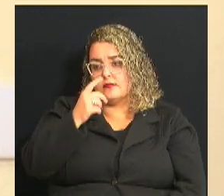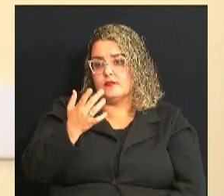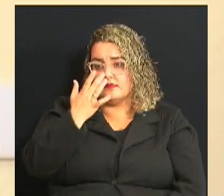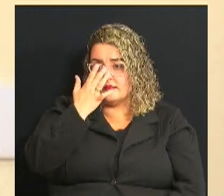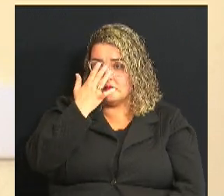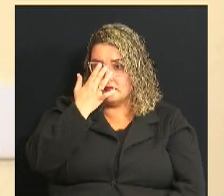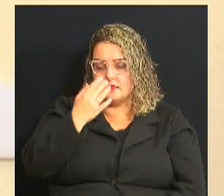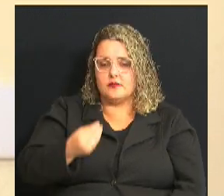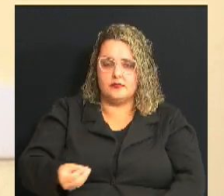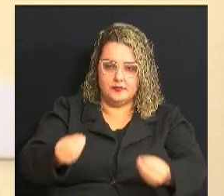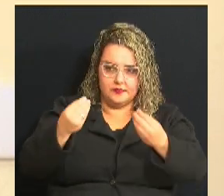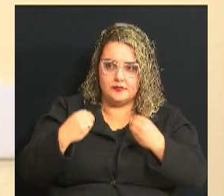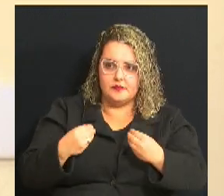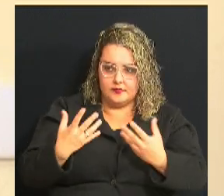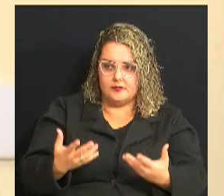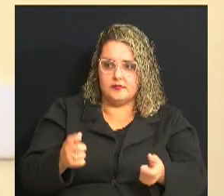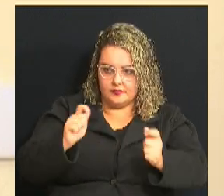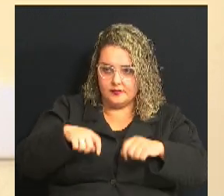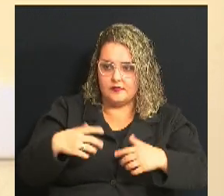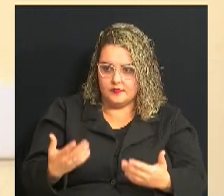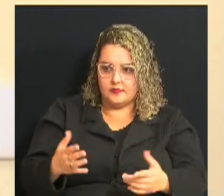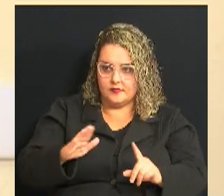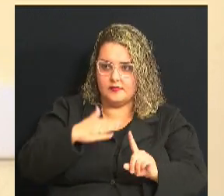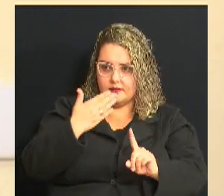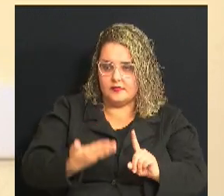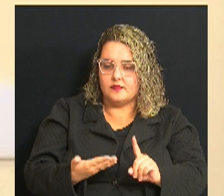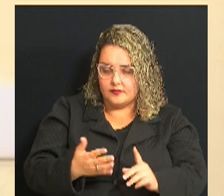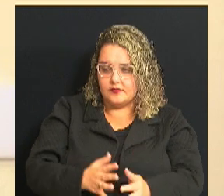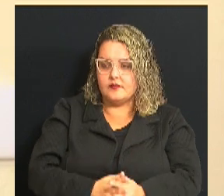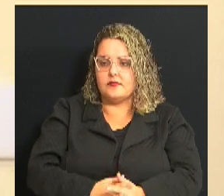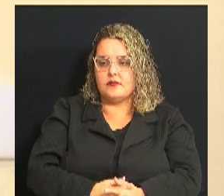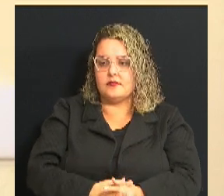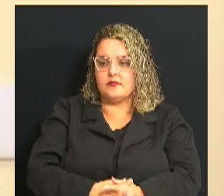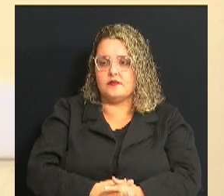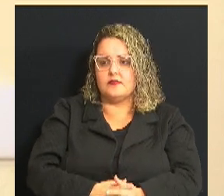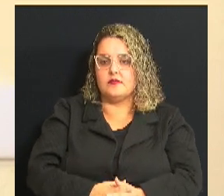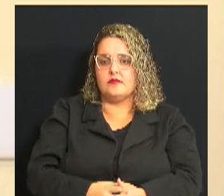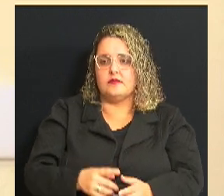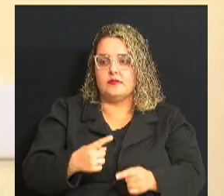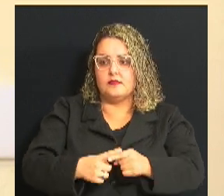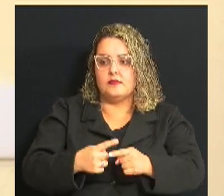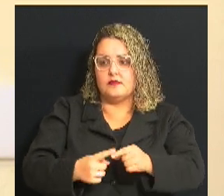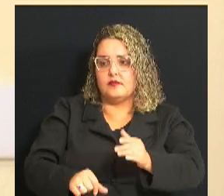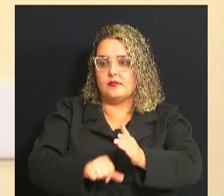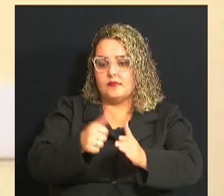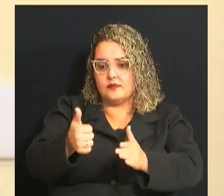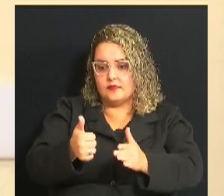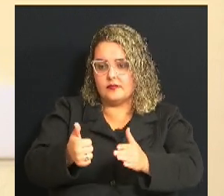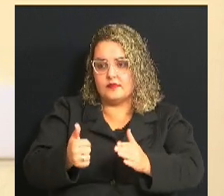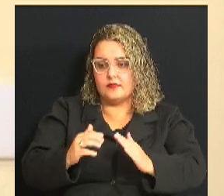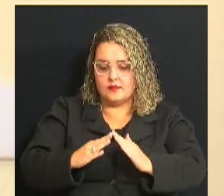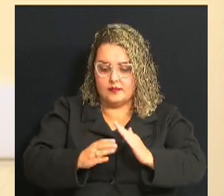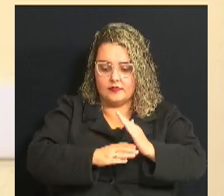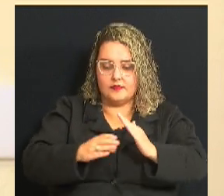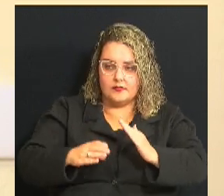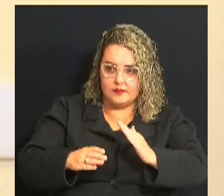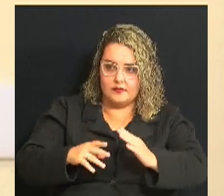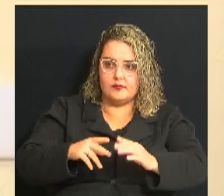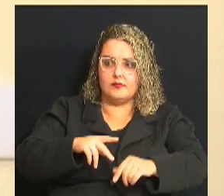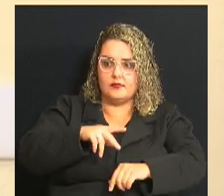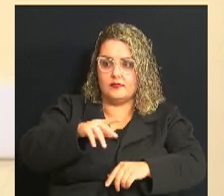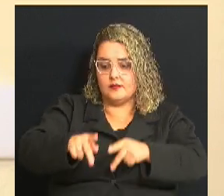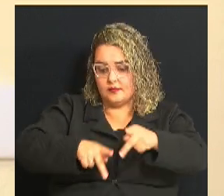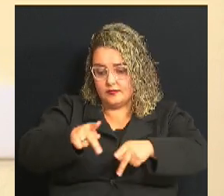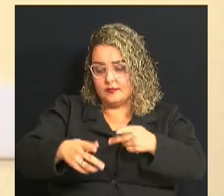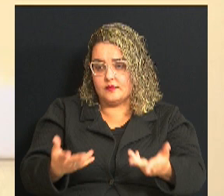trouxe essa possibilidade dessa homenagem, porque a gente foi a primeira clínica popular, que sabe do Brasil, né, a gente não